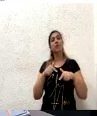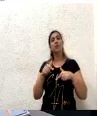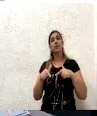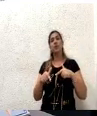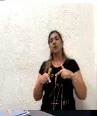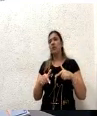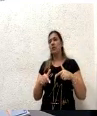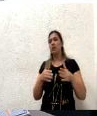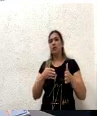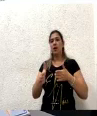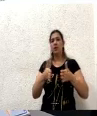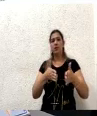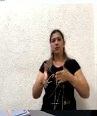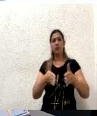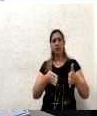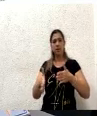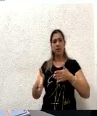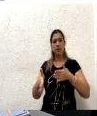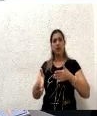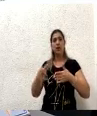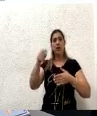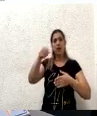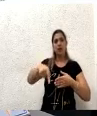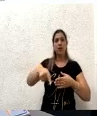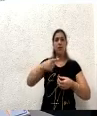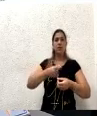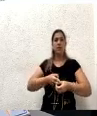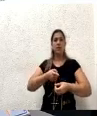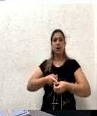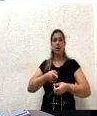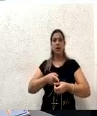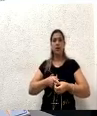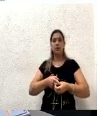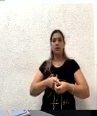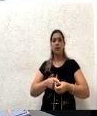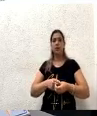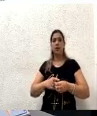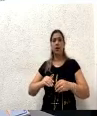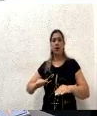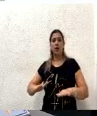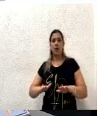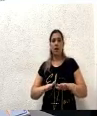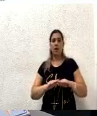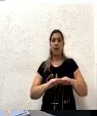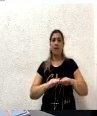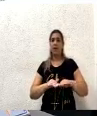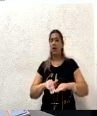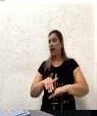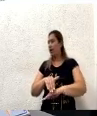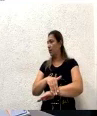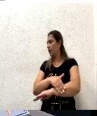no município, que são as rampas, né, pela empresa FPF.